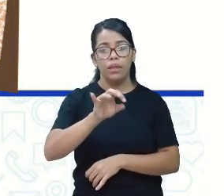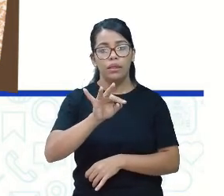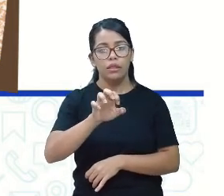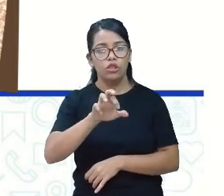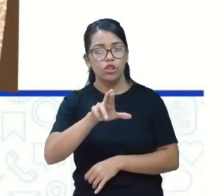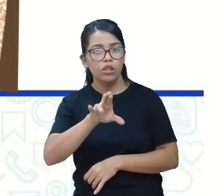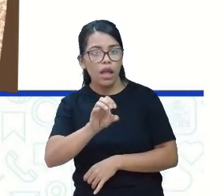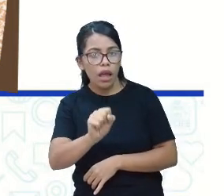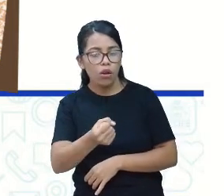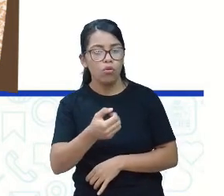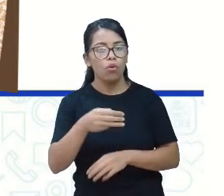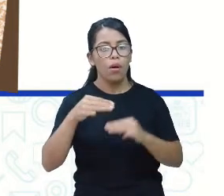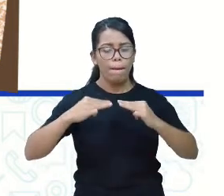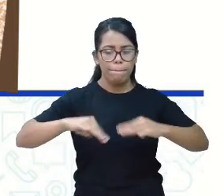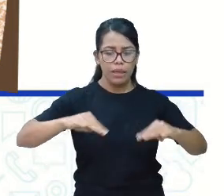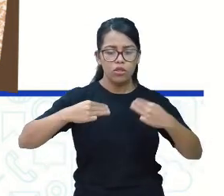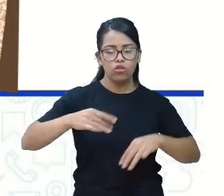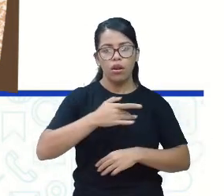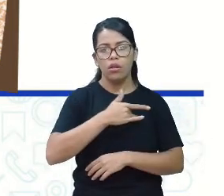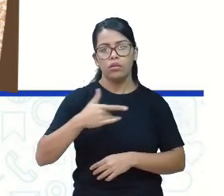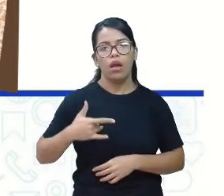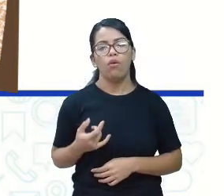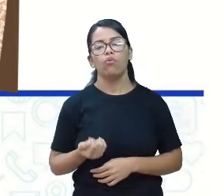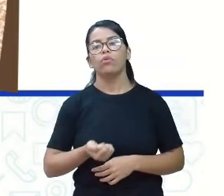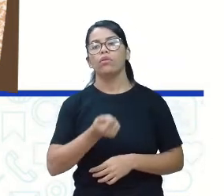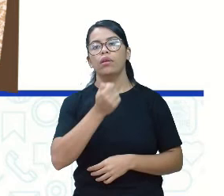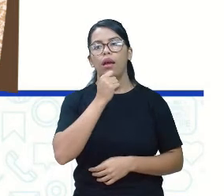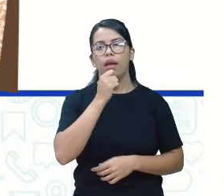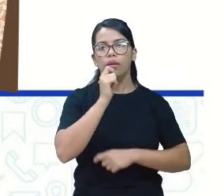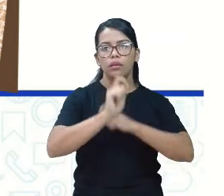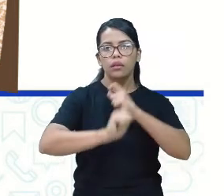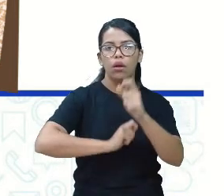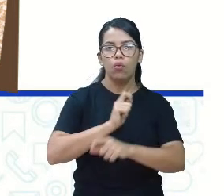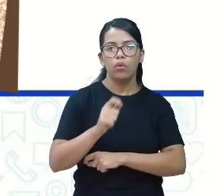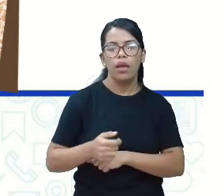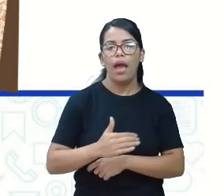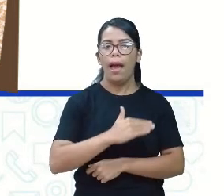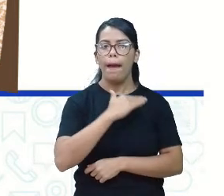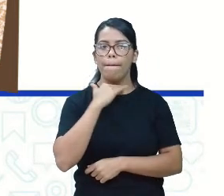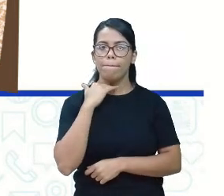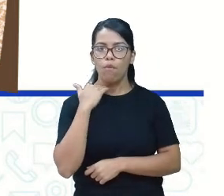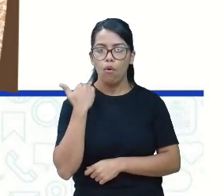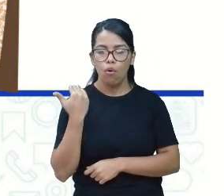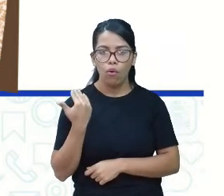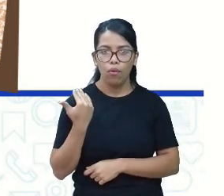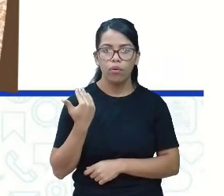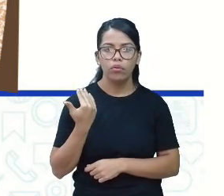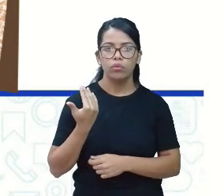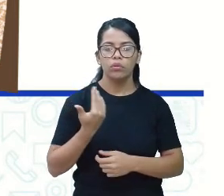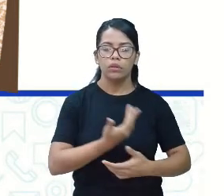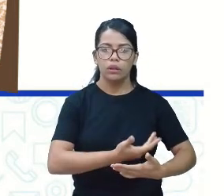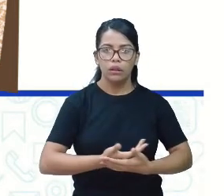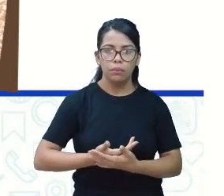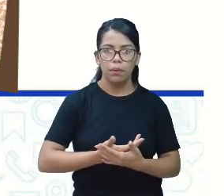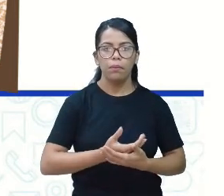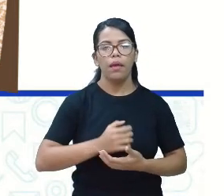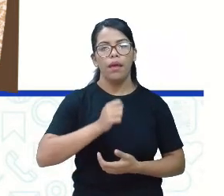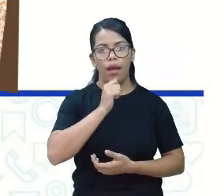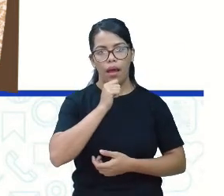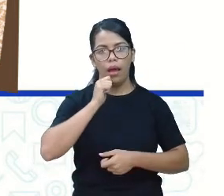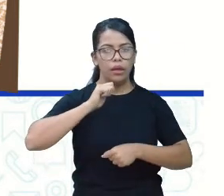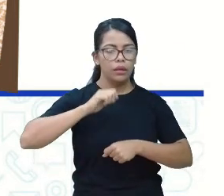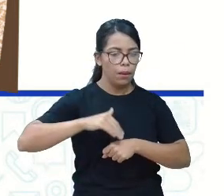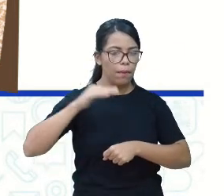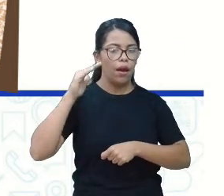da morte das mães, observa-se que a morte infantil é maior em crianças nascidas de adolescentes com menos